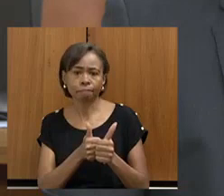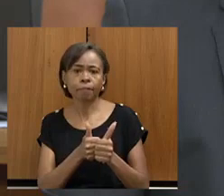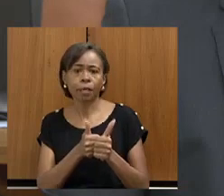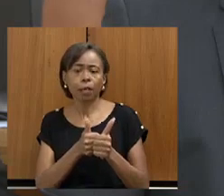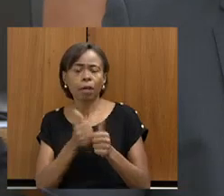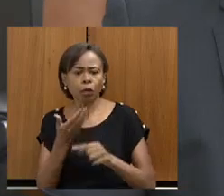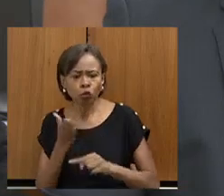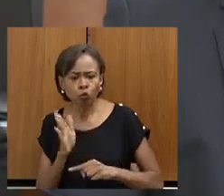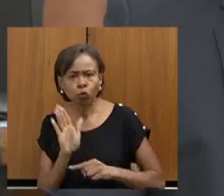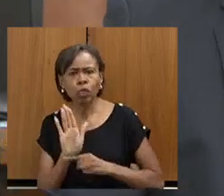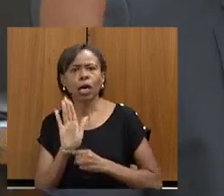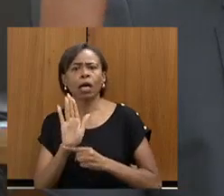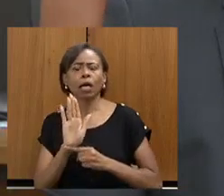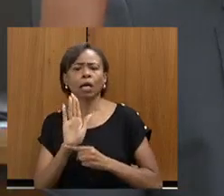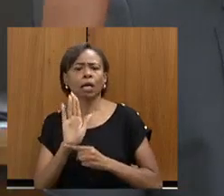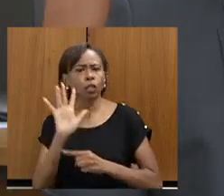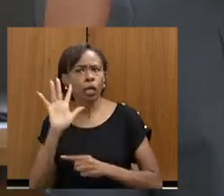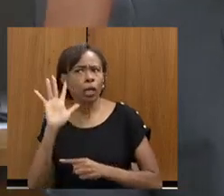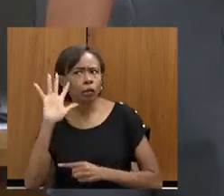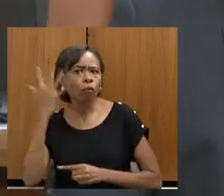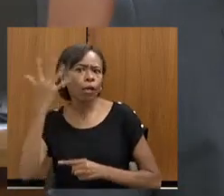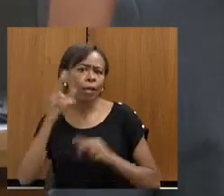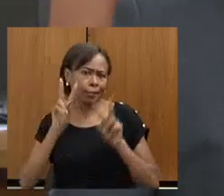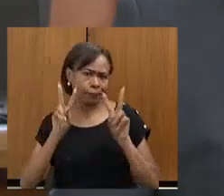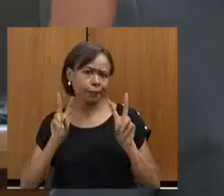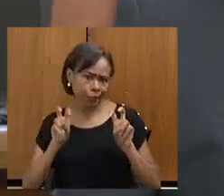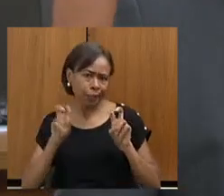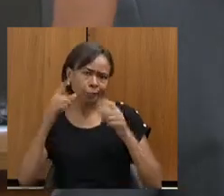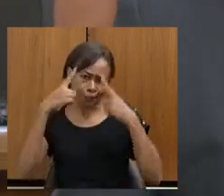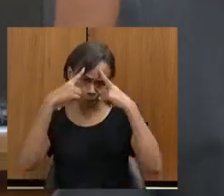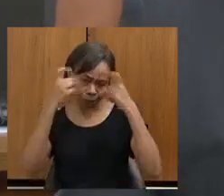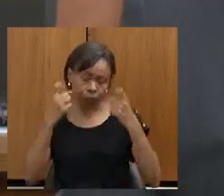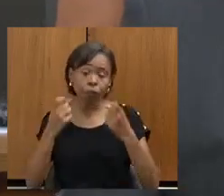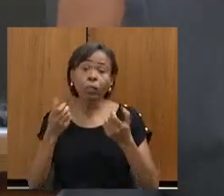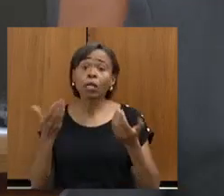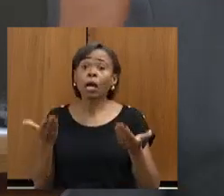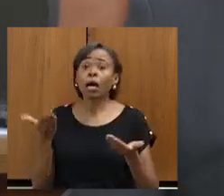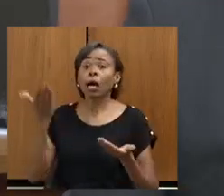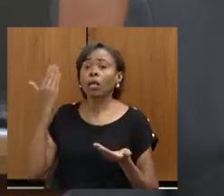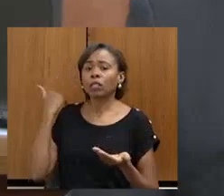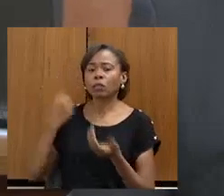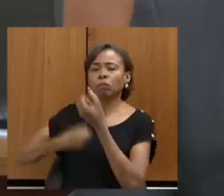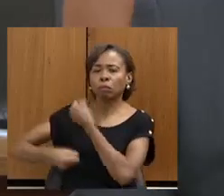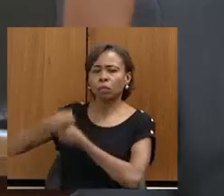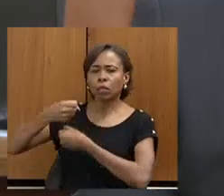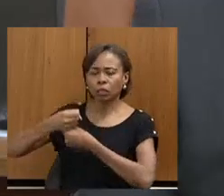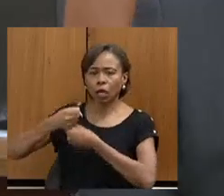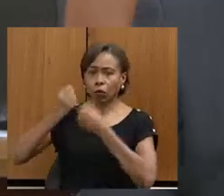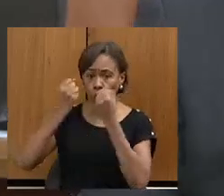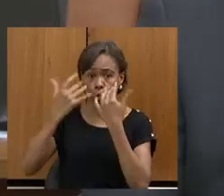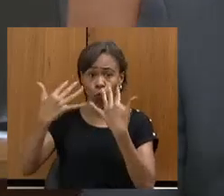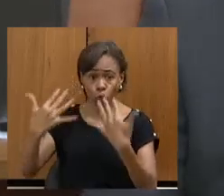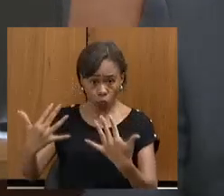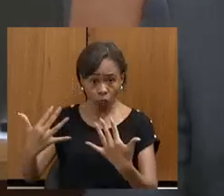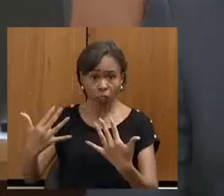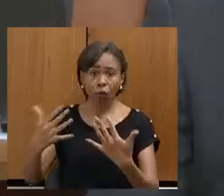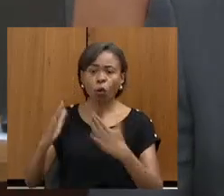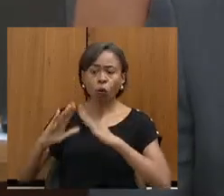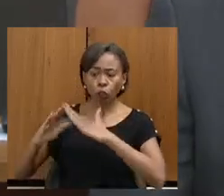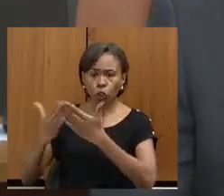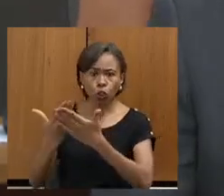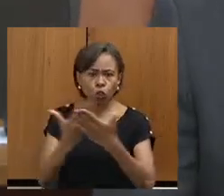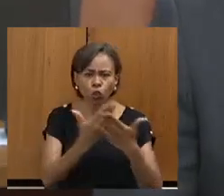luz a essas temáticas. No ano passado, nós fizemos aqui uma audiência com uma diversidade de escolas